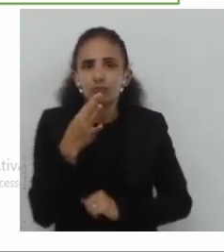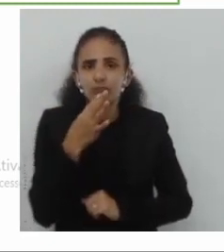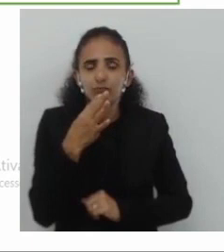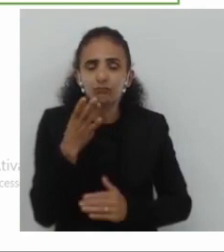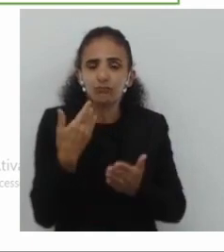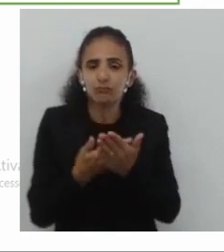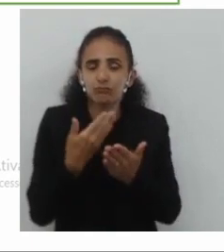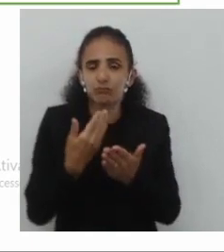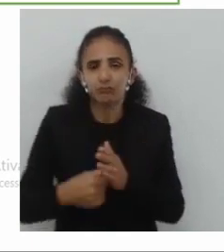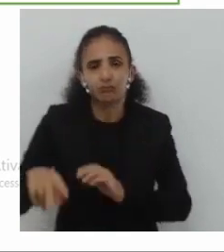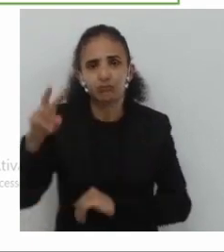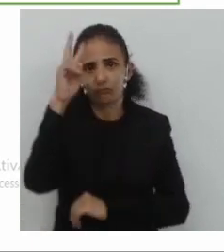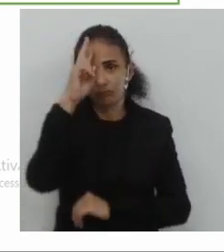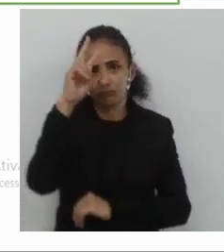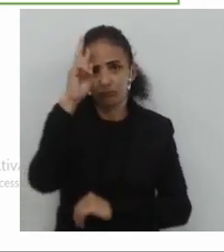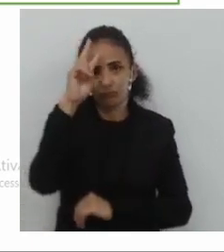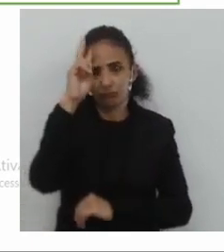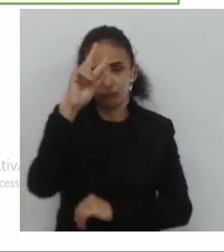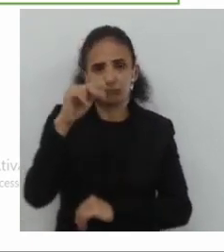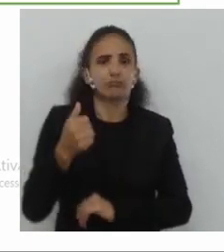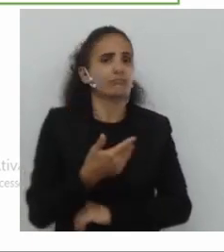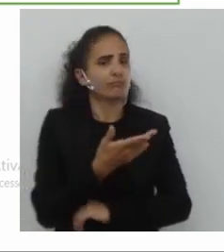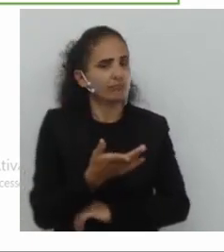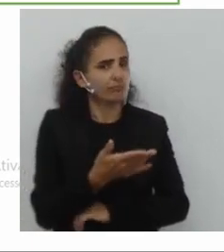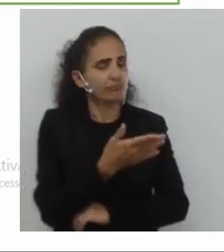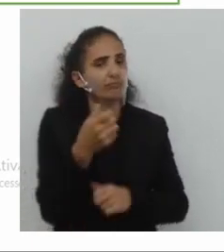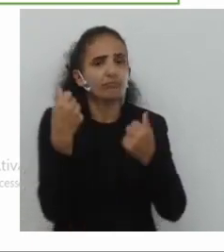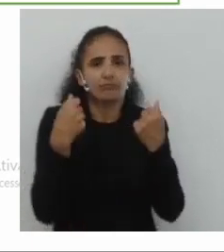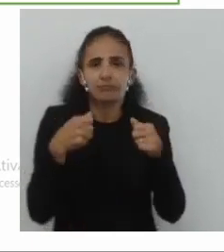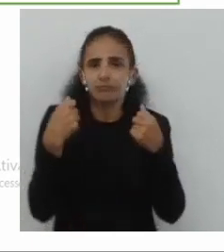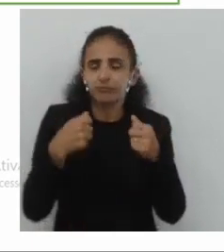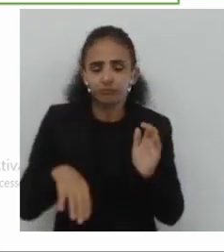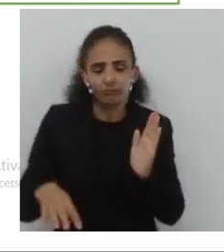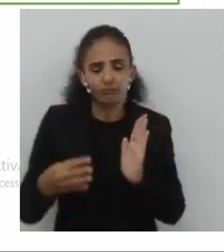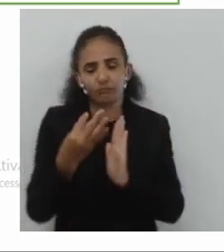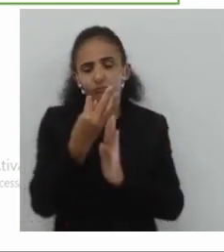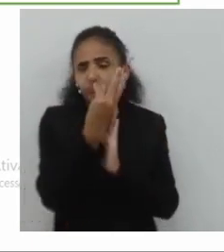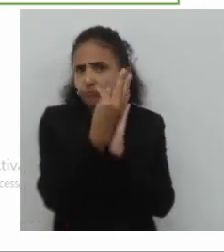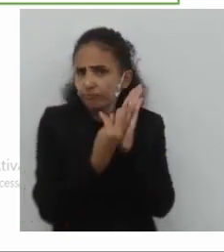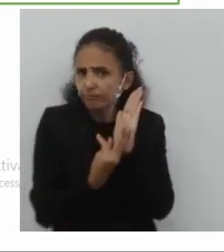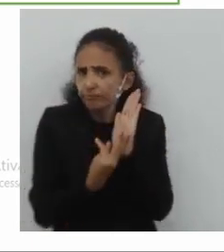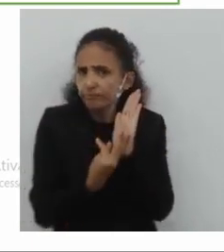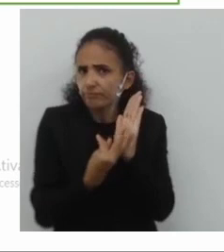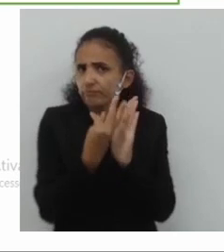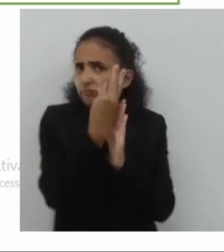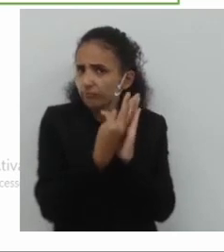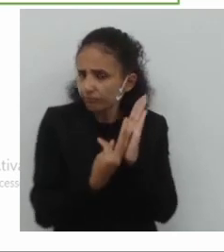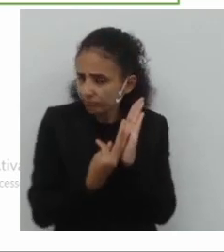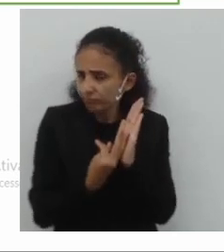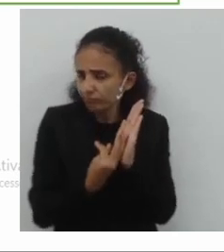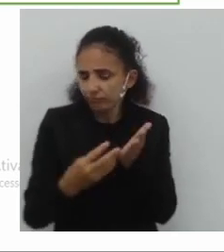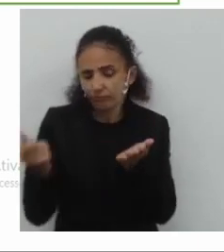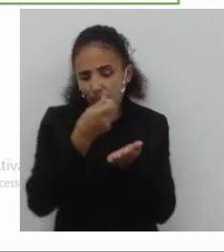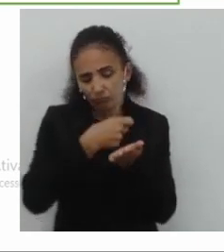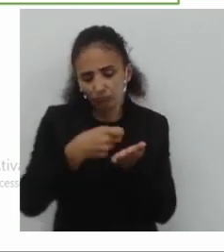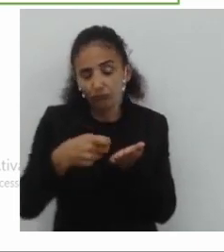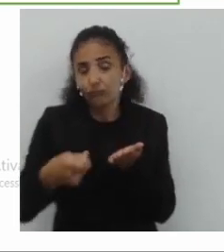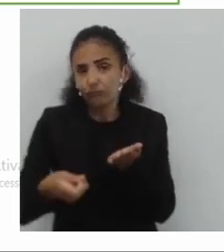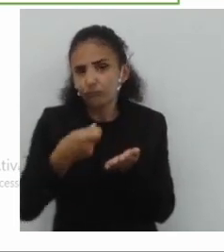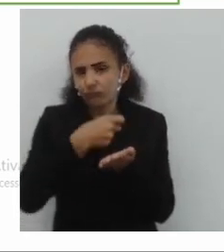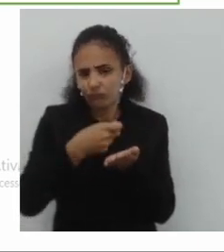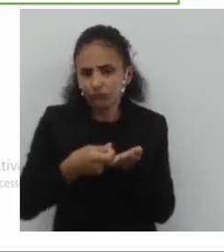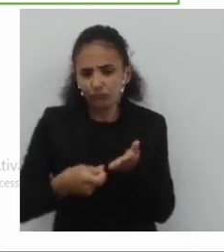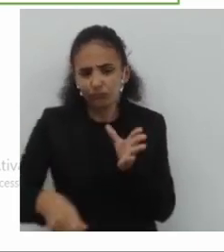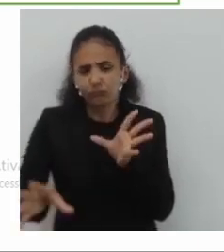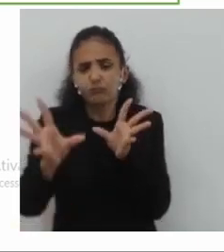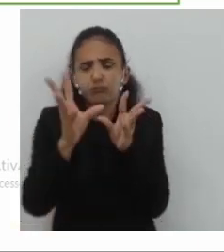A. Primeiro, conhecimento histórico literário. Você conhecer o texto. Aquele texto que você vai fazer nota dele, que você